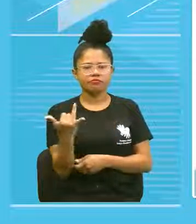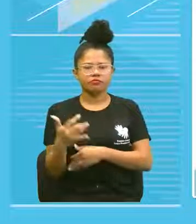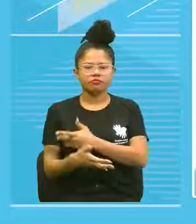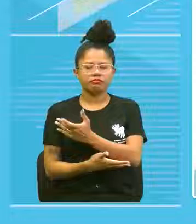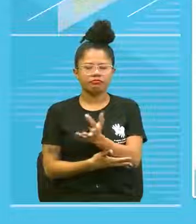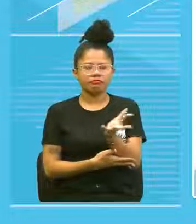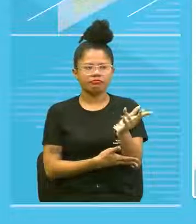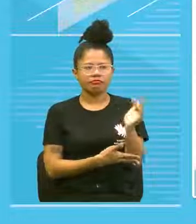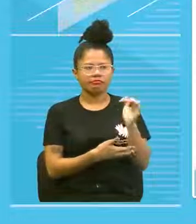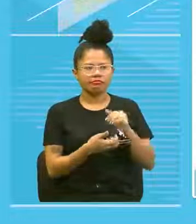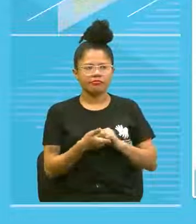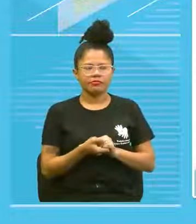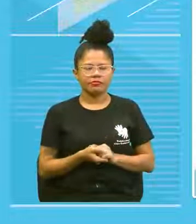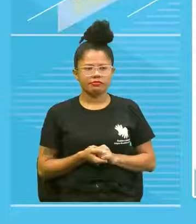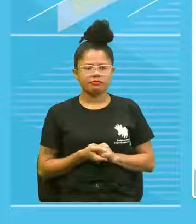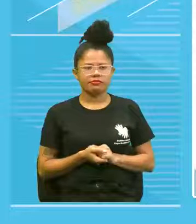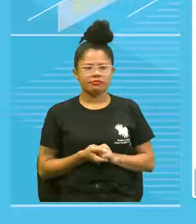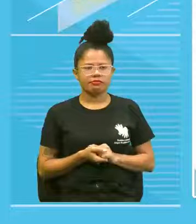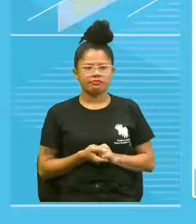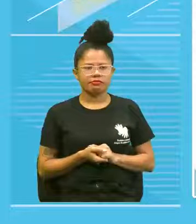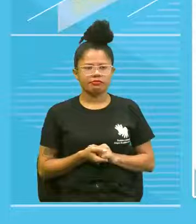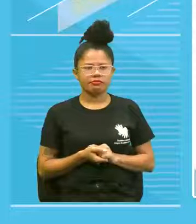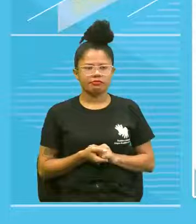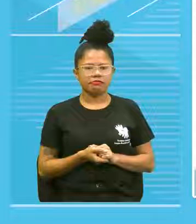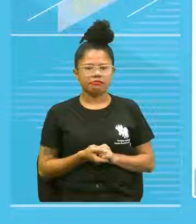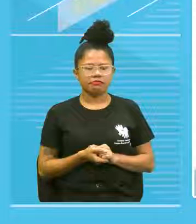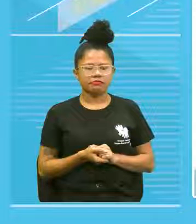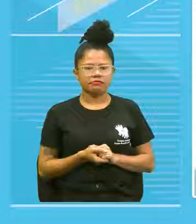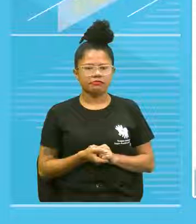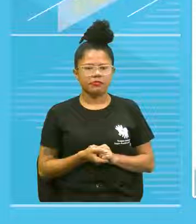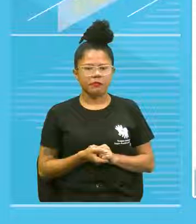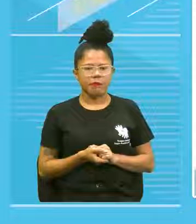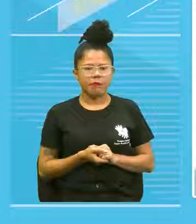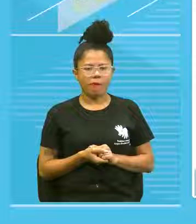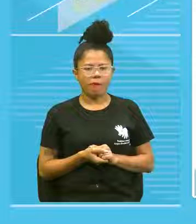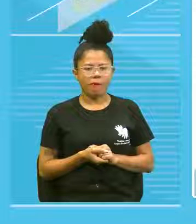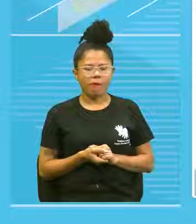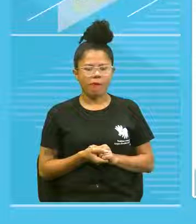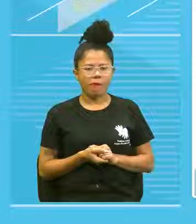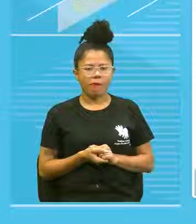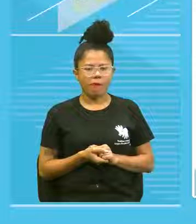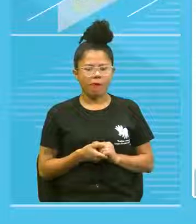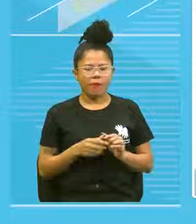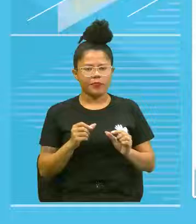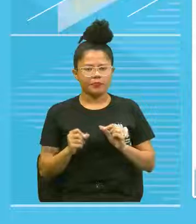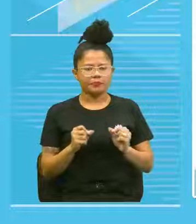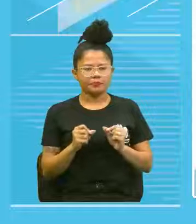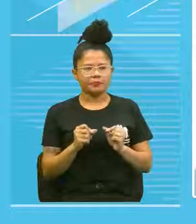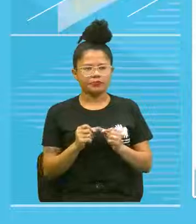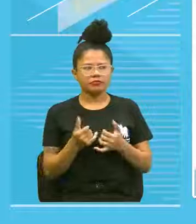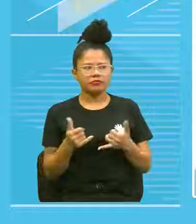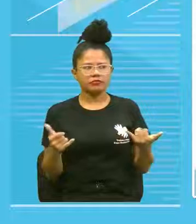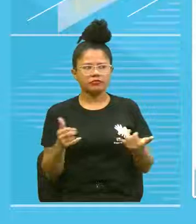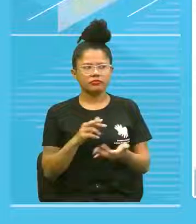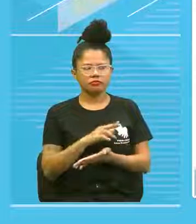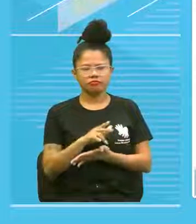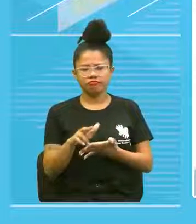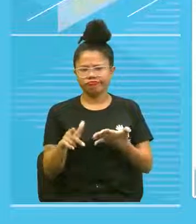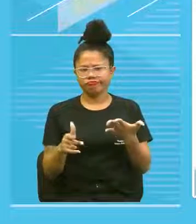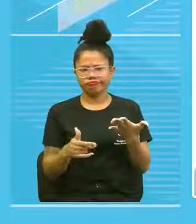os seres vivos seres vivos que Dão origem a energias